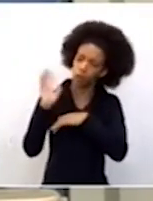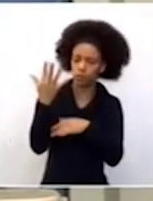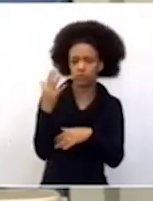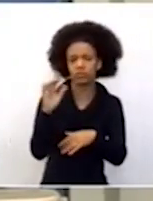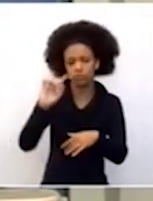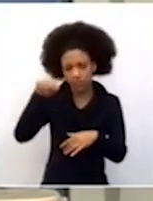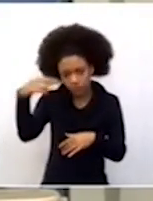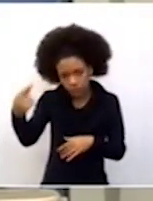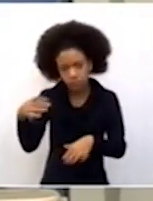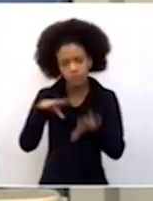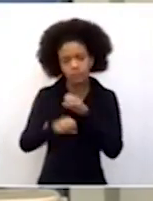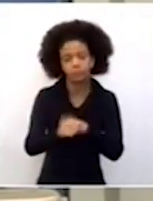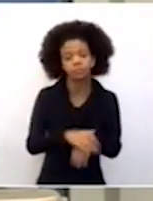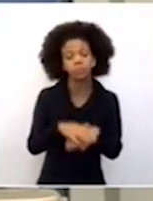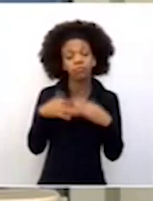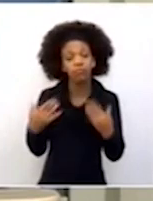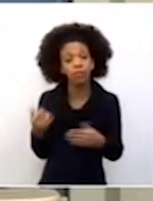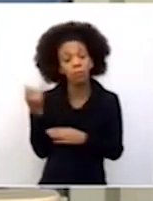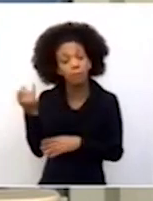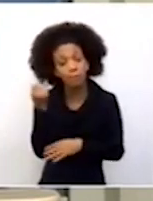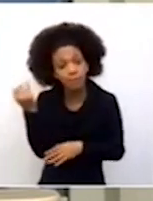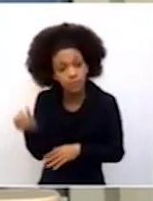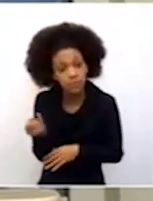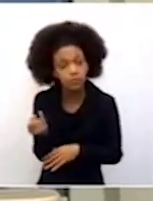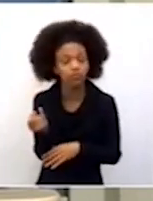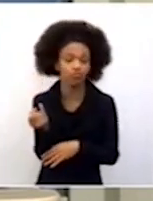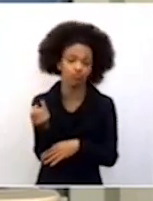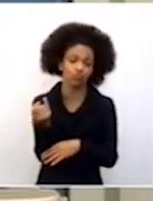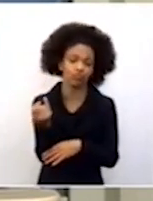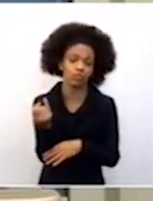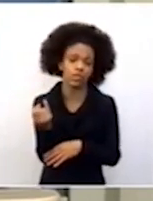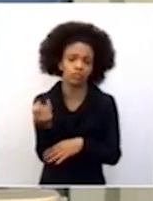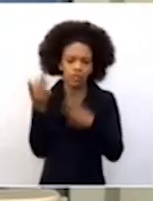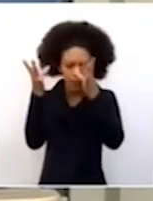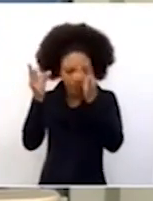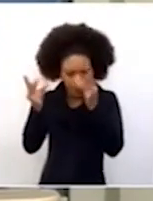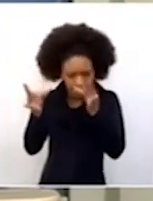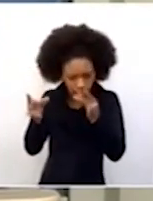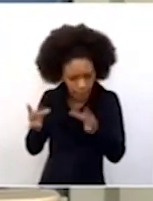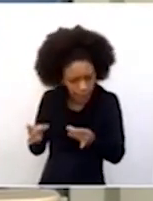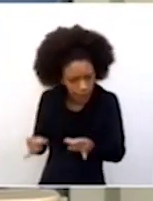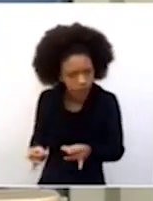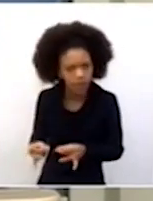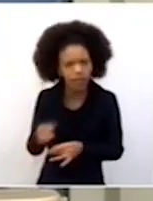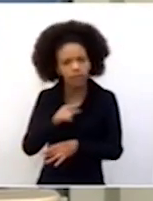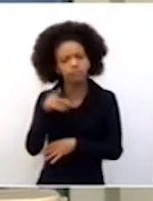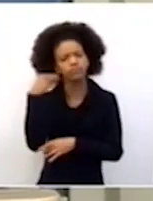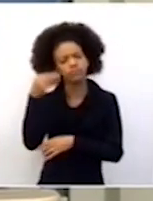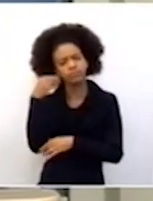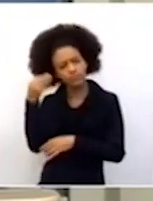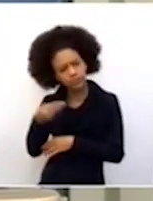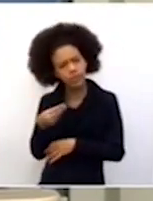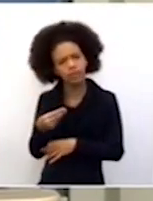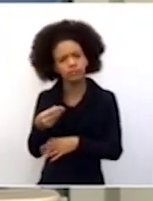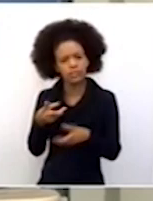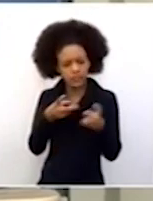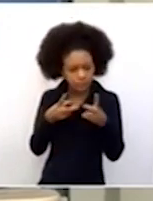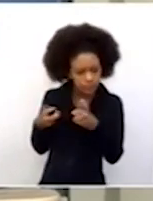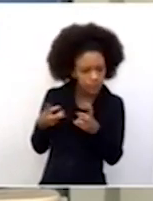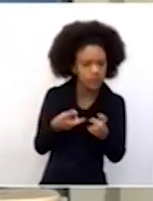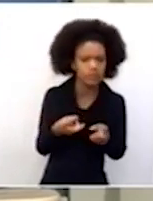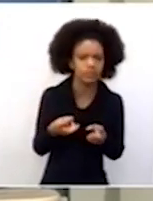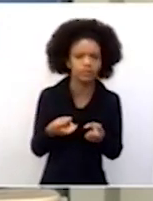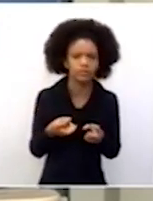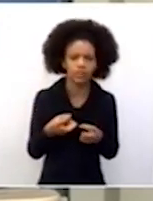aí, tá? Então é importante que destaque, né, as suas reflexões, as suas impressões, a questão da